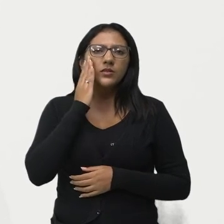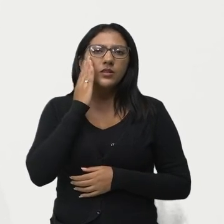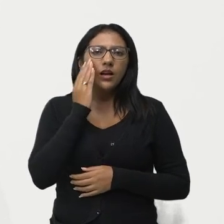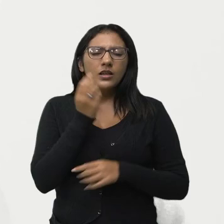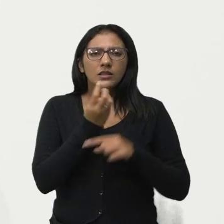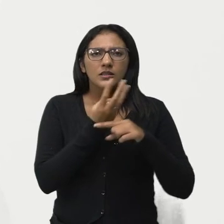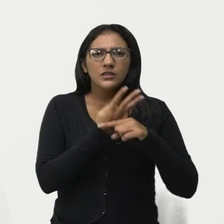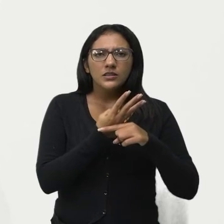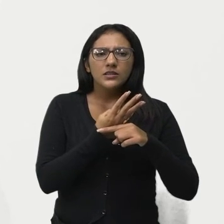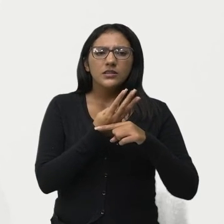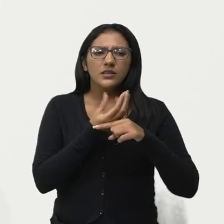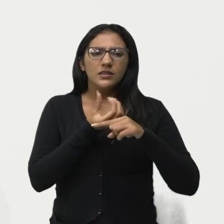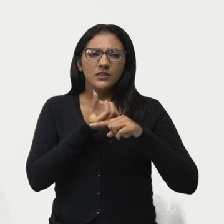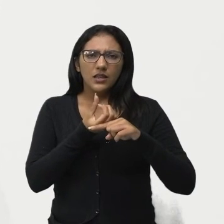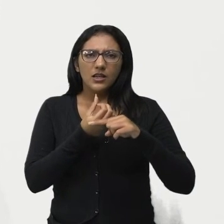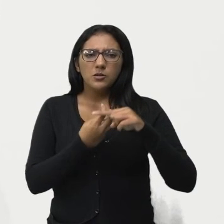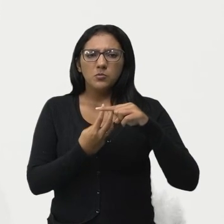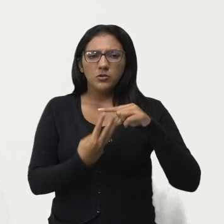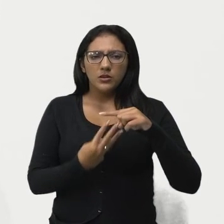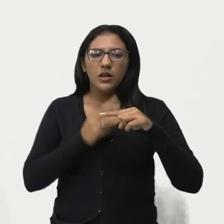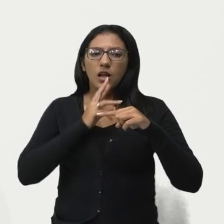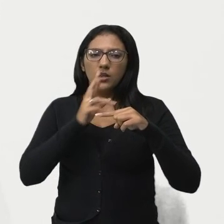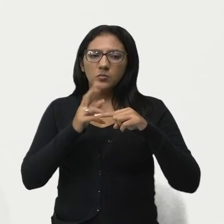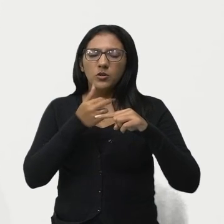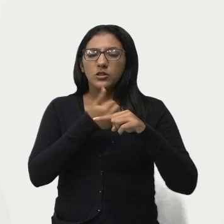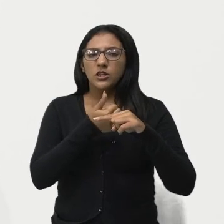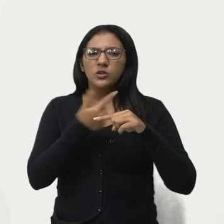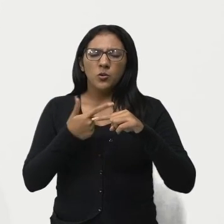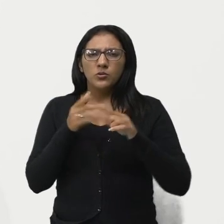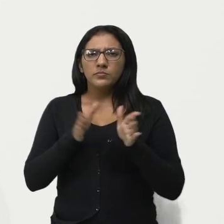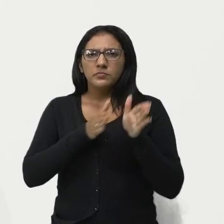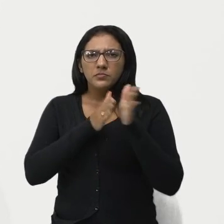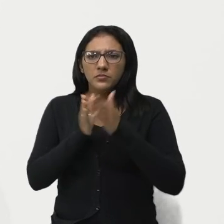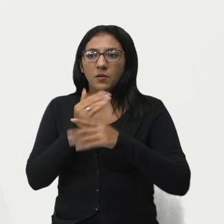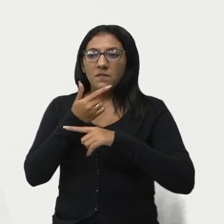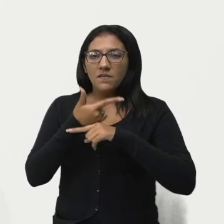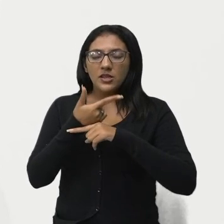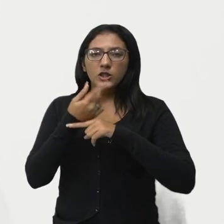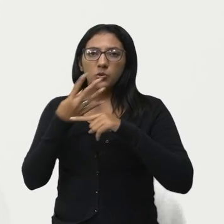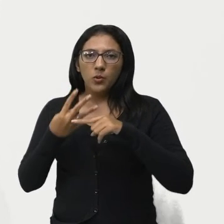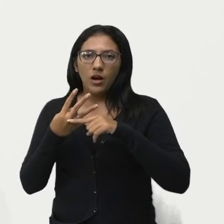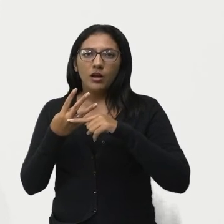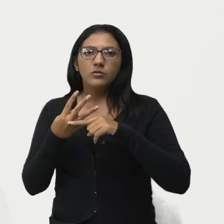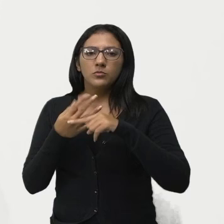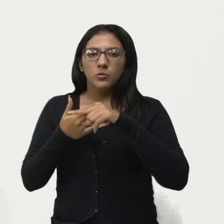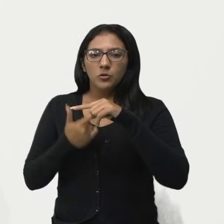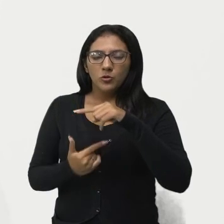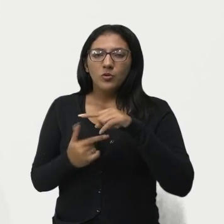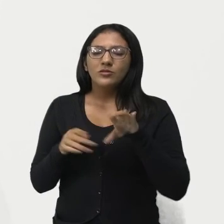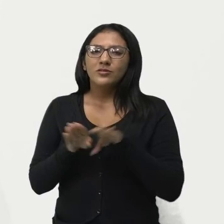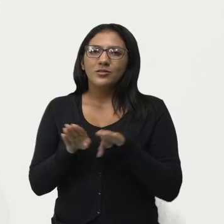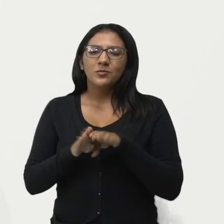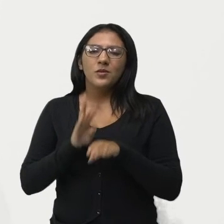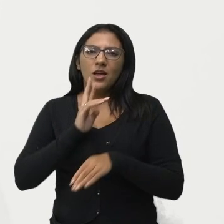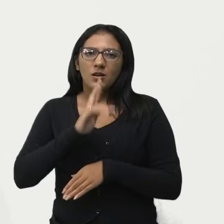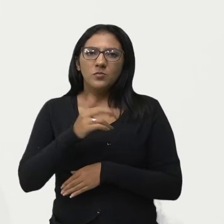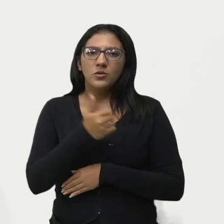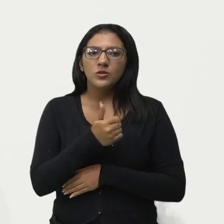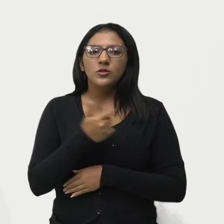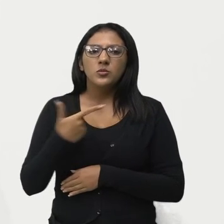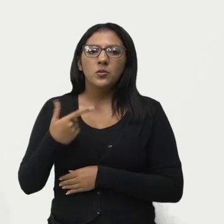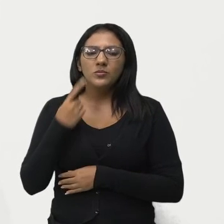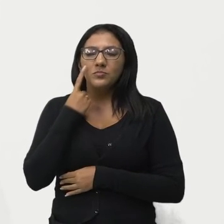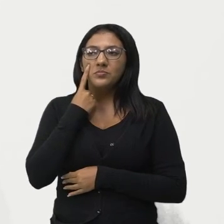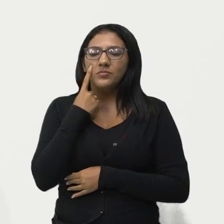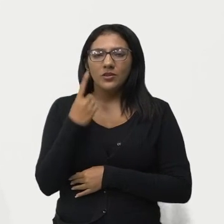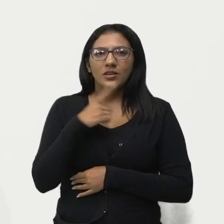3 é igual a 12. E 24 dividido para 2 também é igual a 12. Ou seja, nós